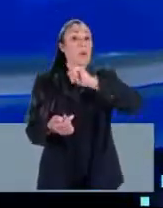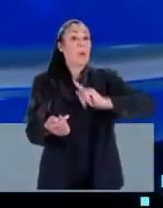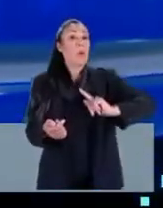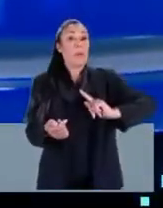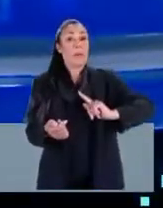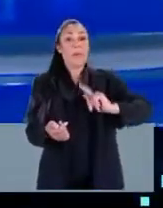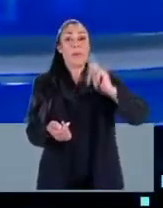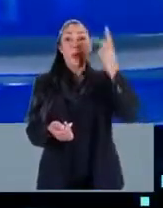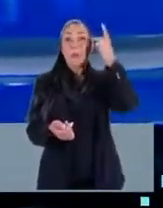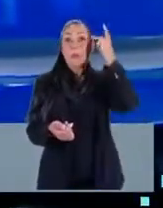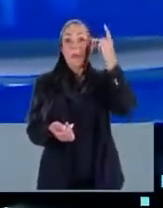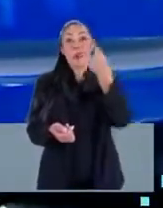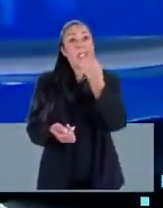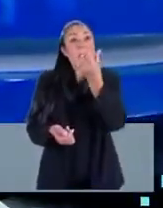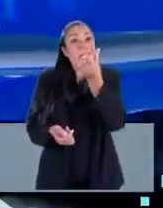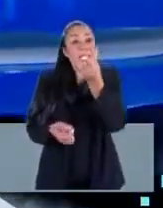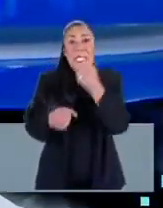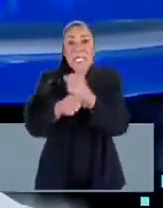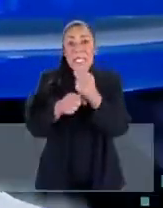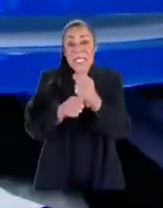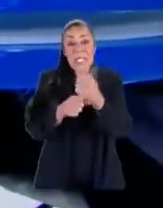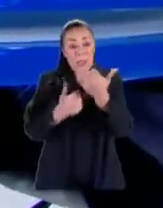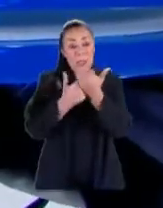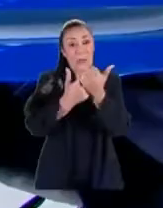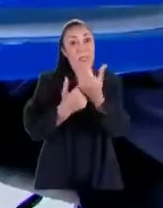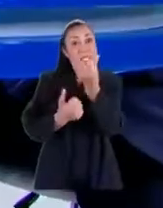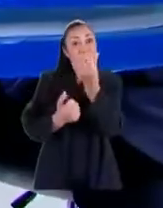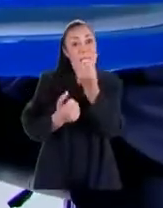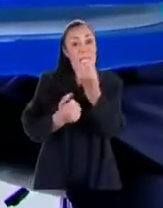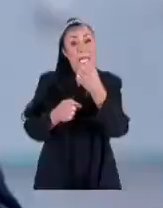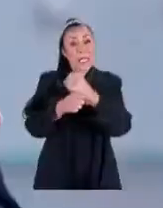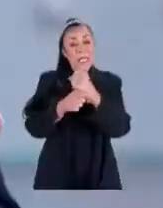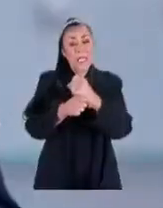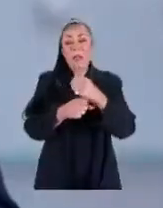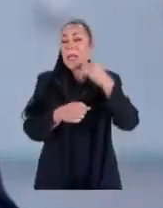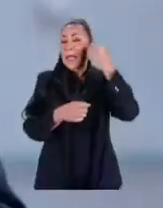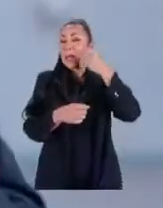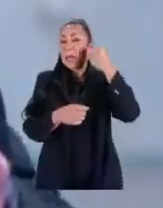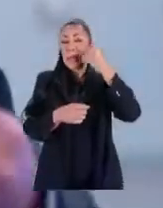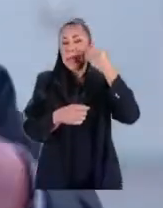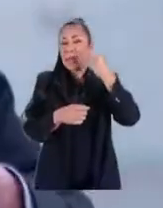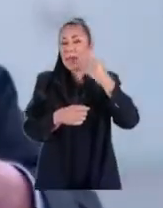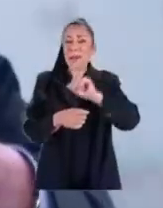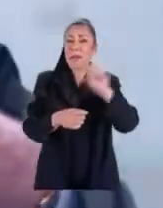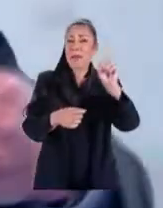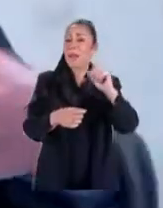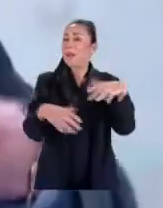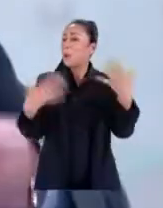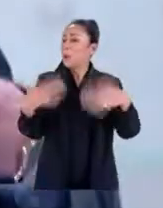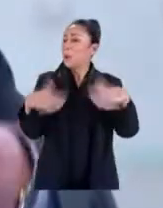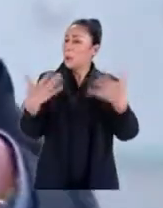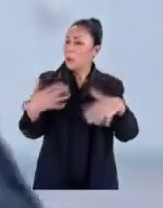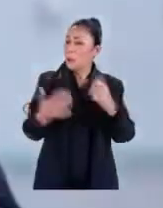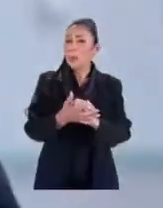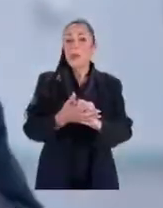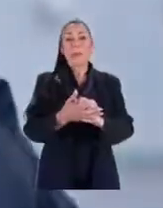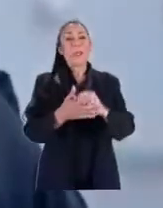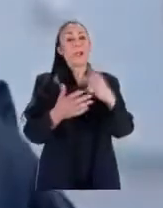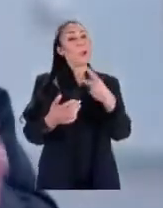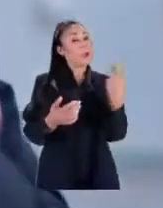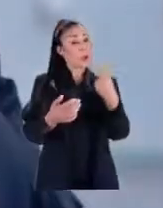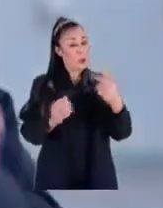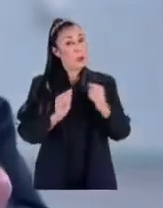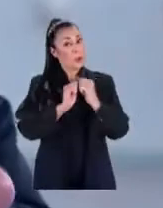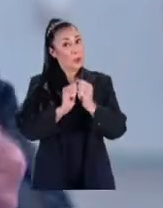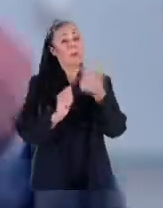Paulo 16 anos e vice 6 anos, o acúmulo de experiência que ele tem, Ratinho, vai fazer com que juntos